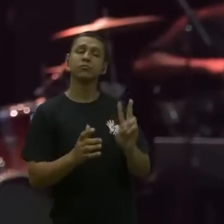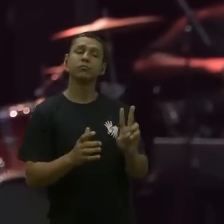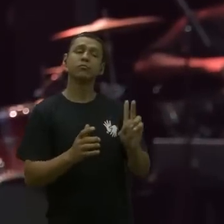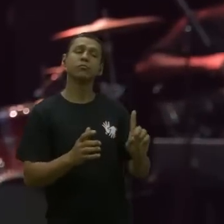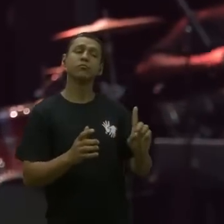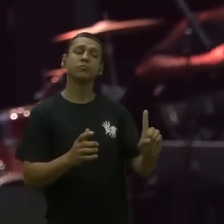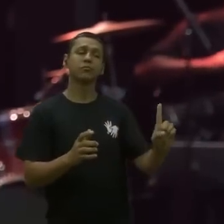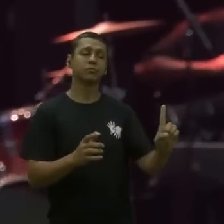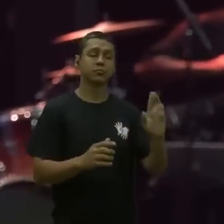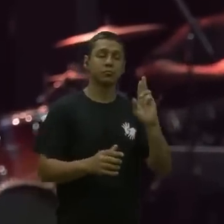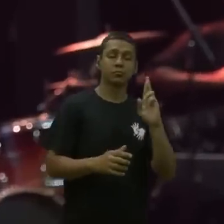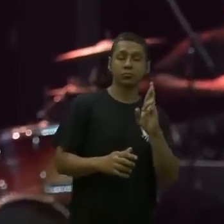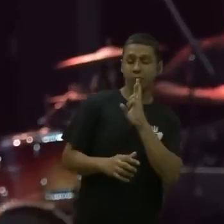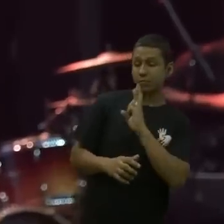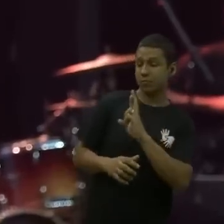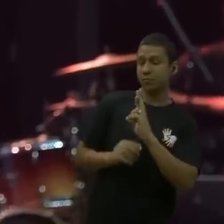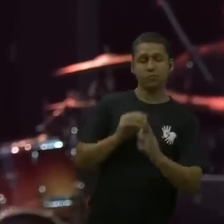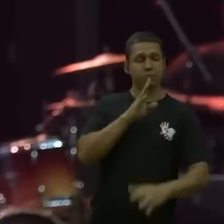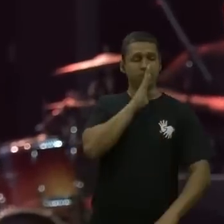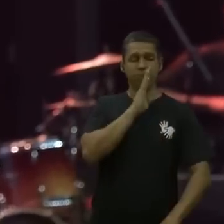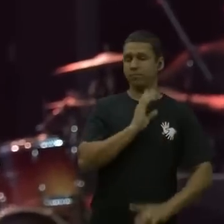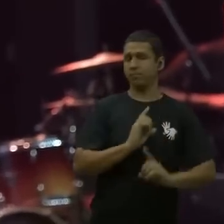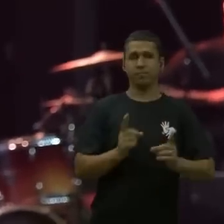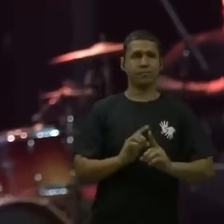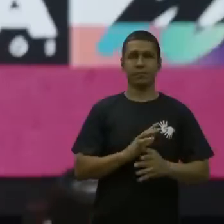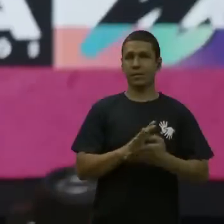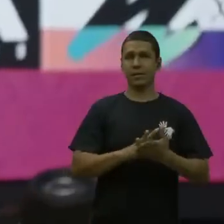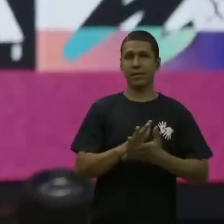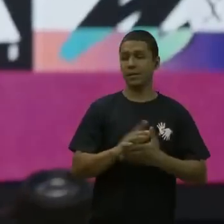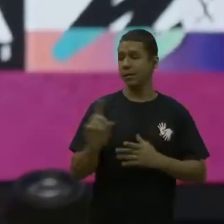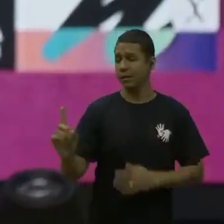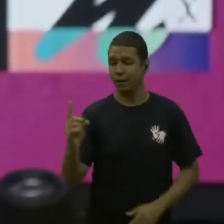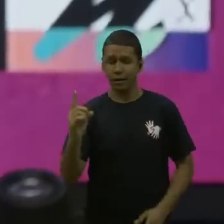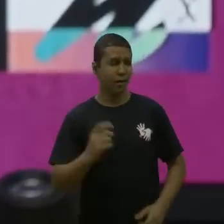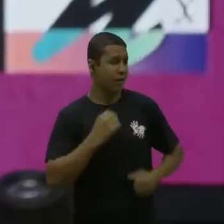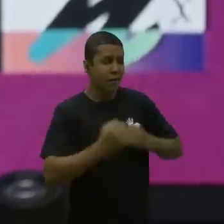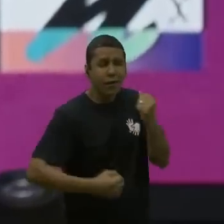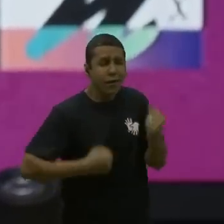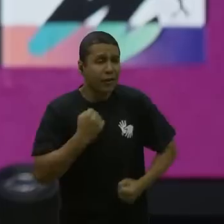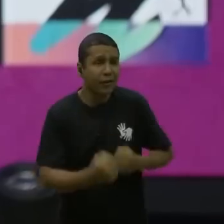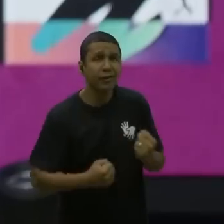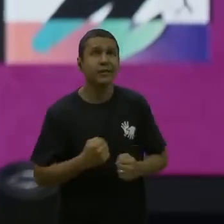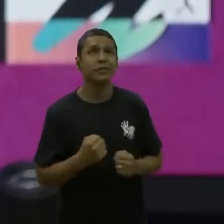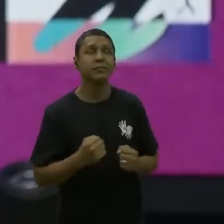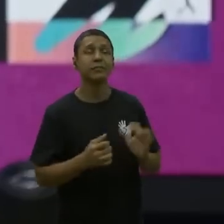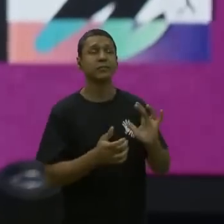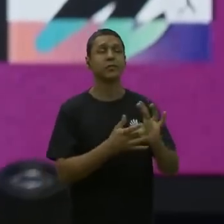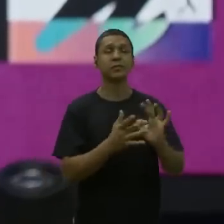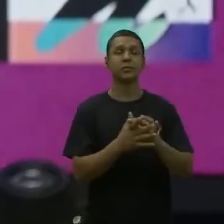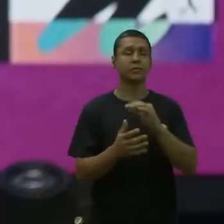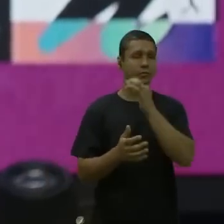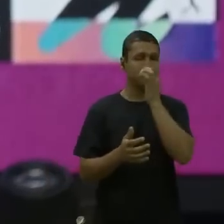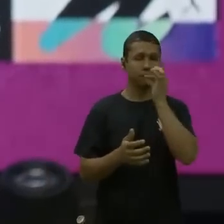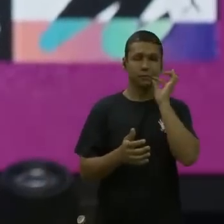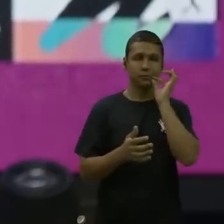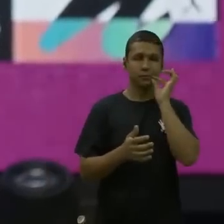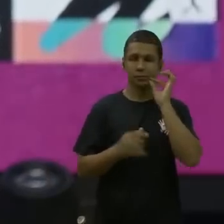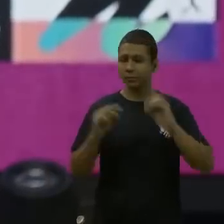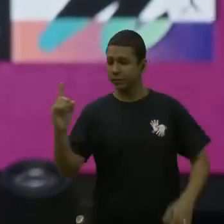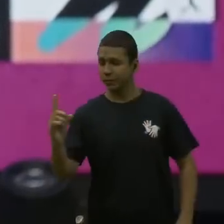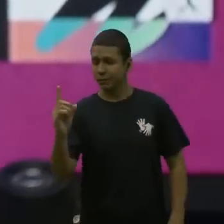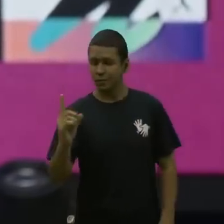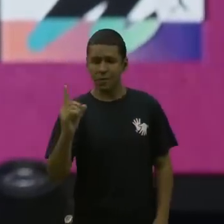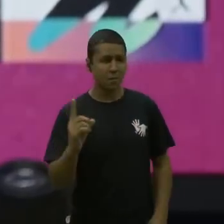nenhuma palavra. Ela está indo, correndo, e Jesus? E ela está indo,